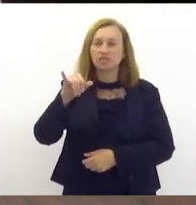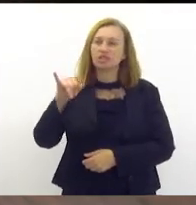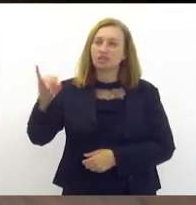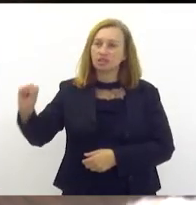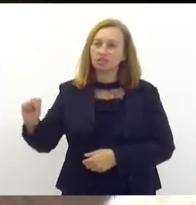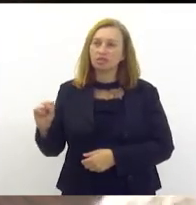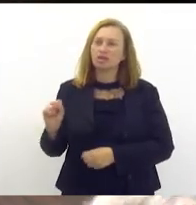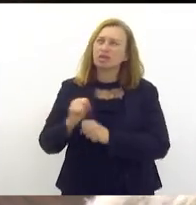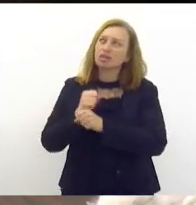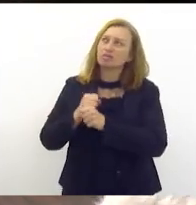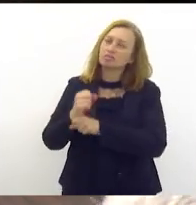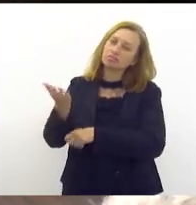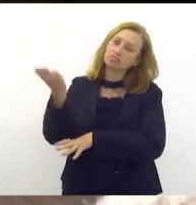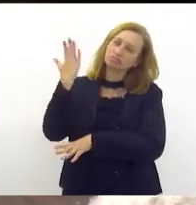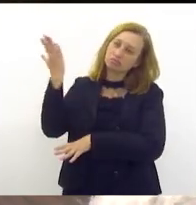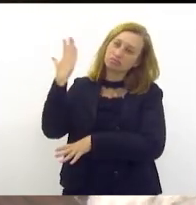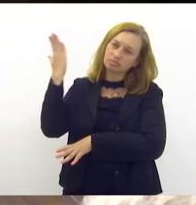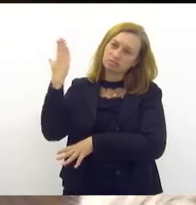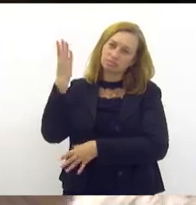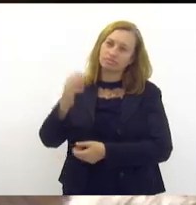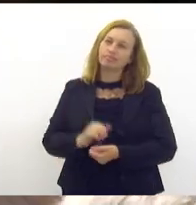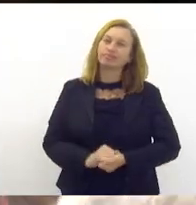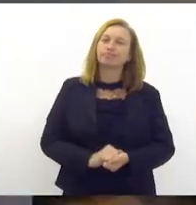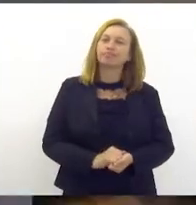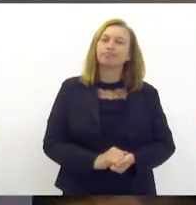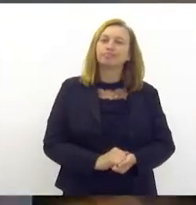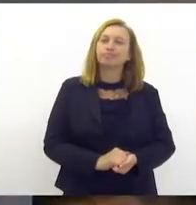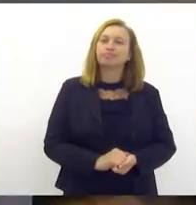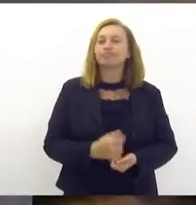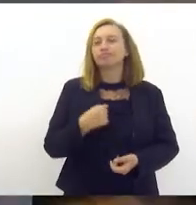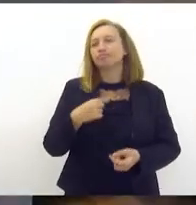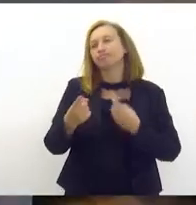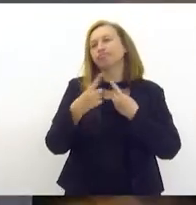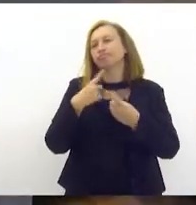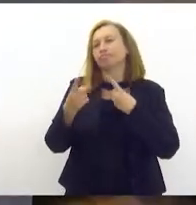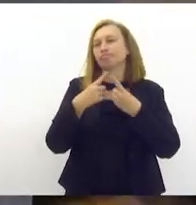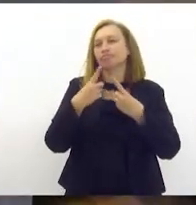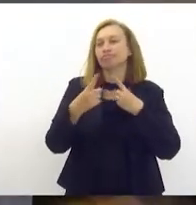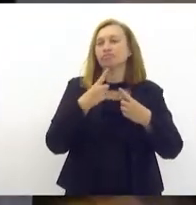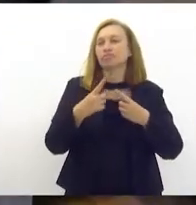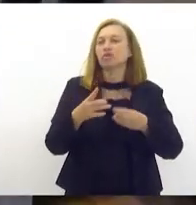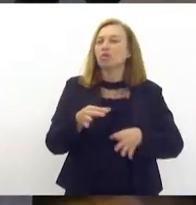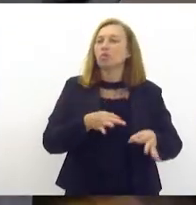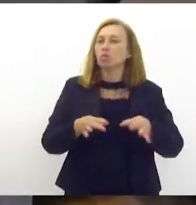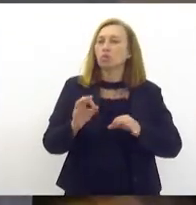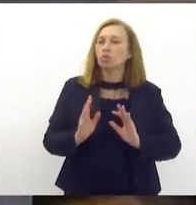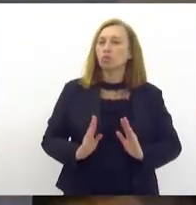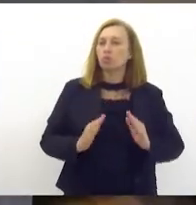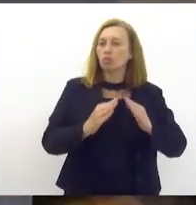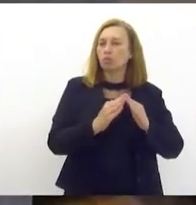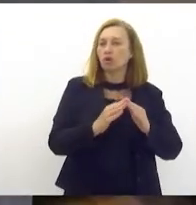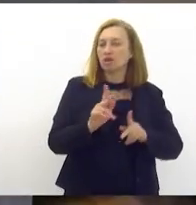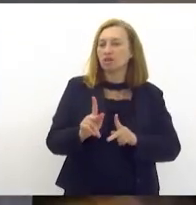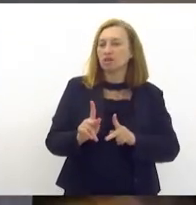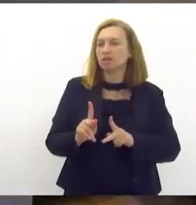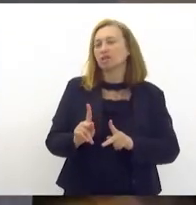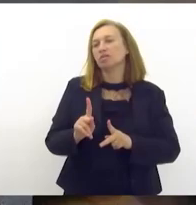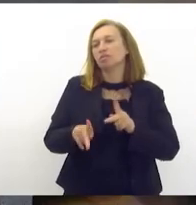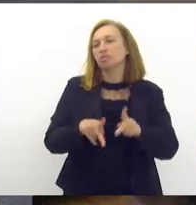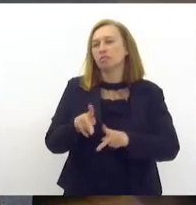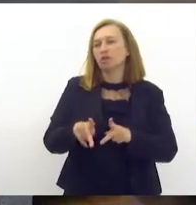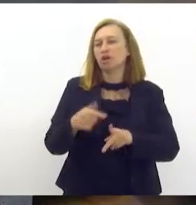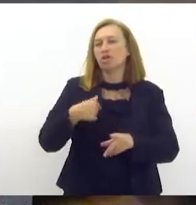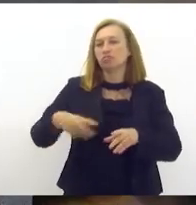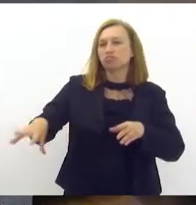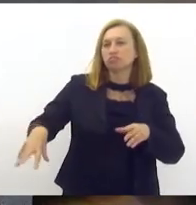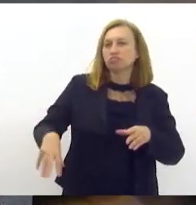que há muito tempo atrás estávamos discutindo programas de habitação popular e eu botei lá uma